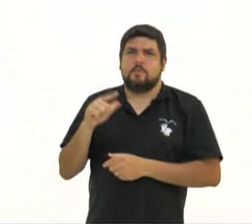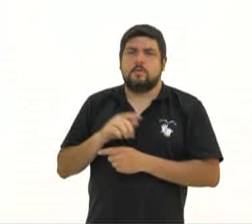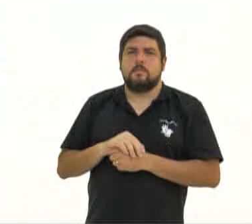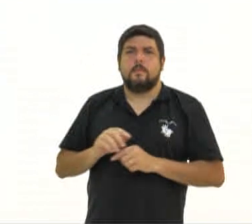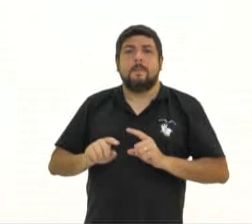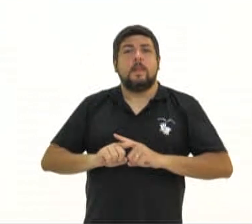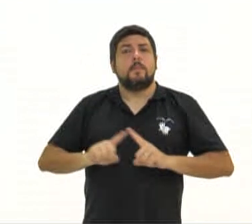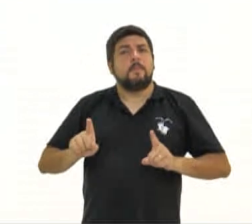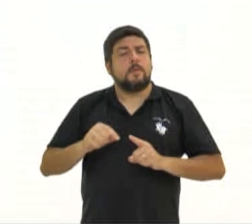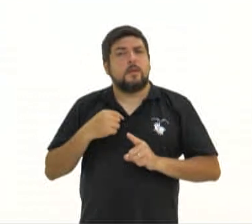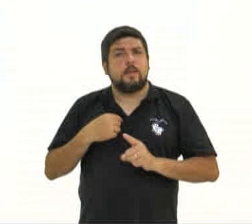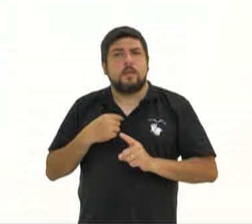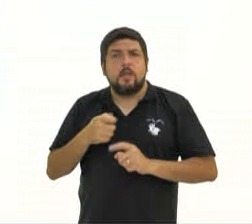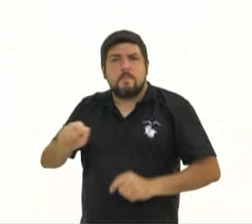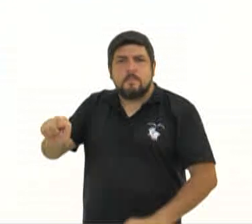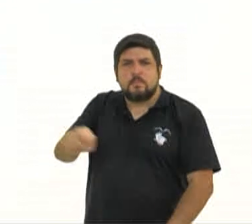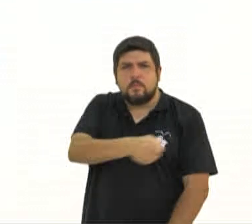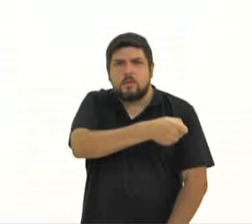baseada em jogos de raquete,